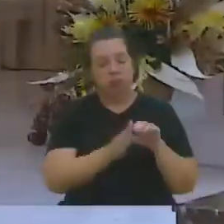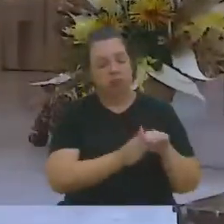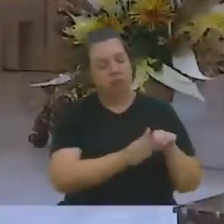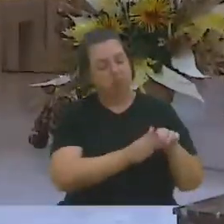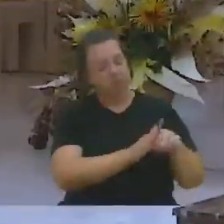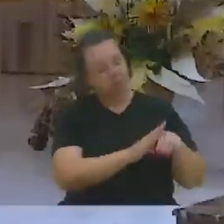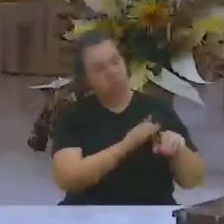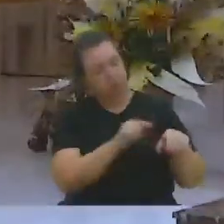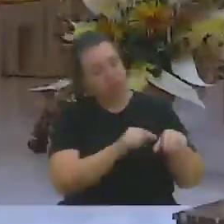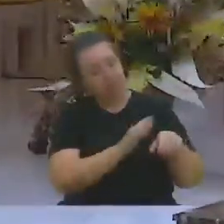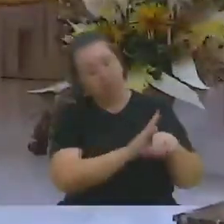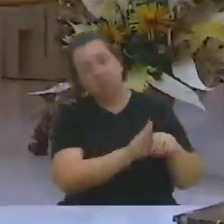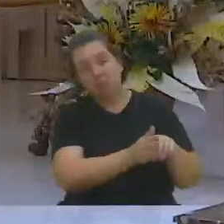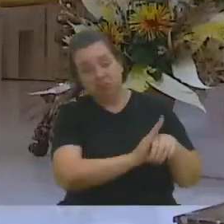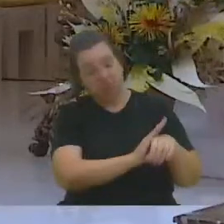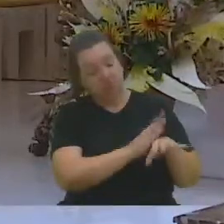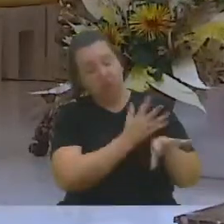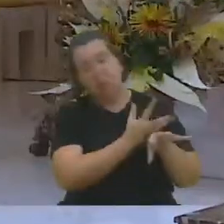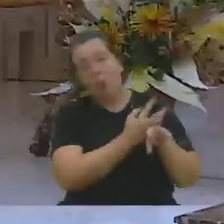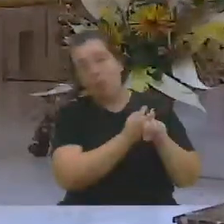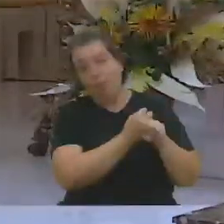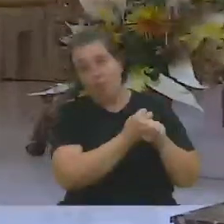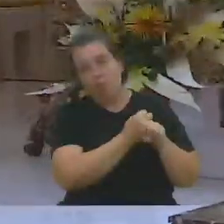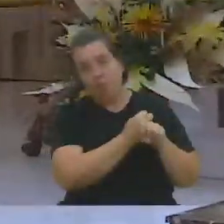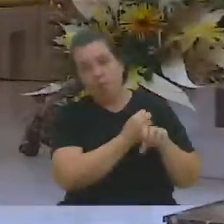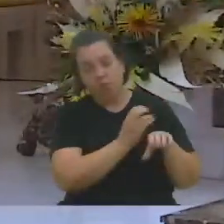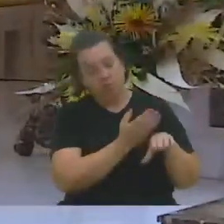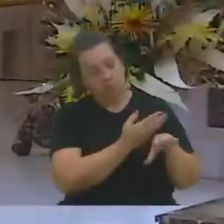O túmulo está vazio,